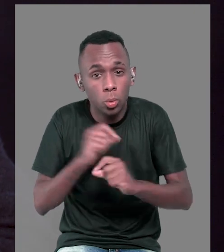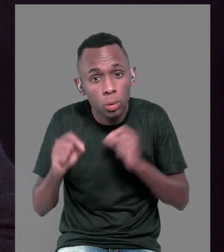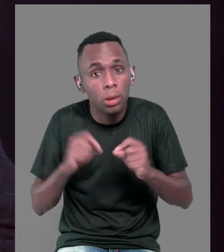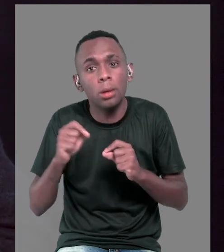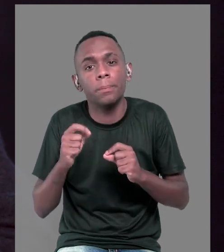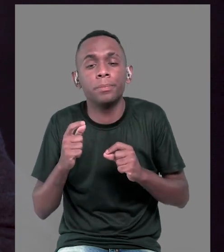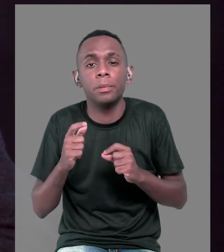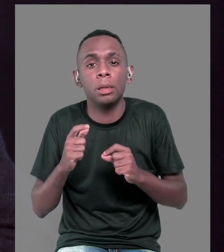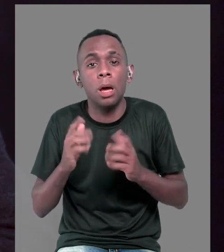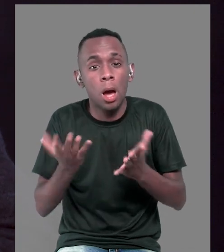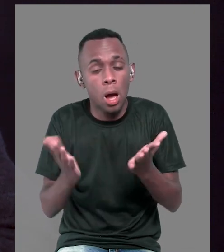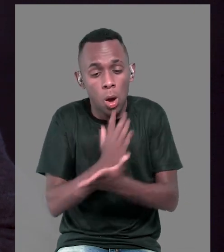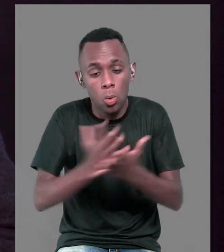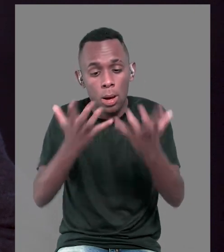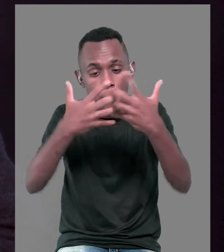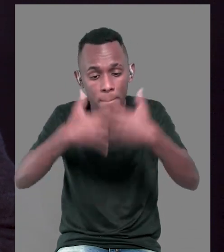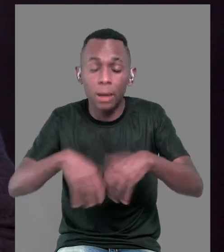carregam essa mesma faculdade.